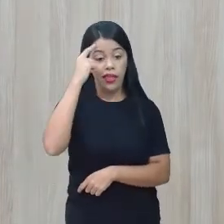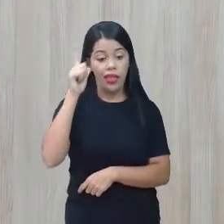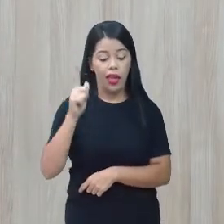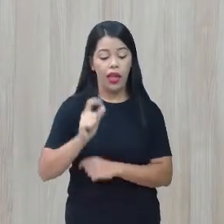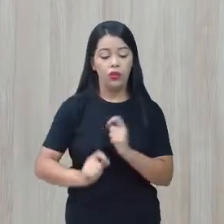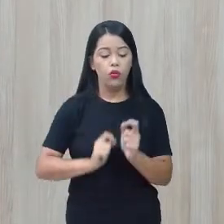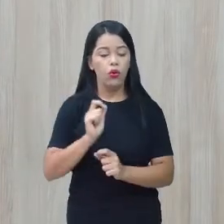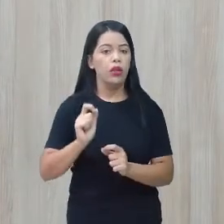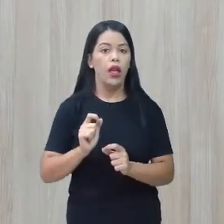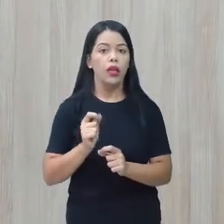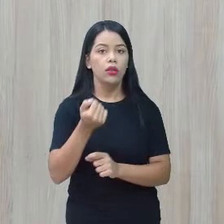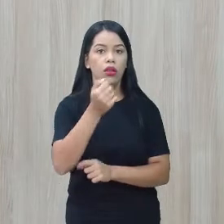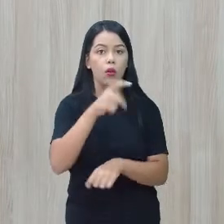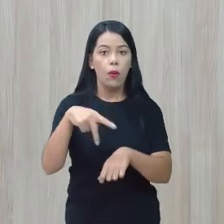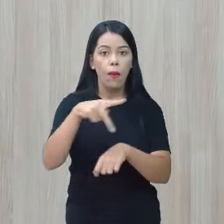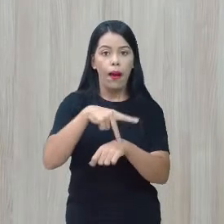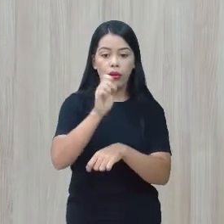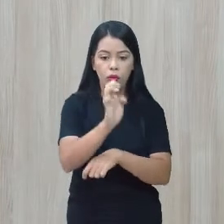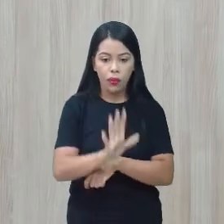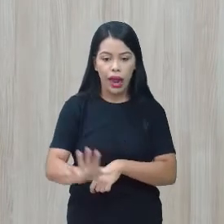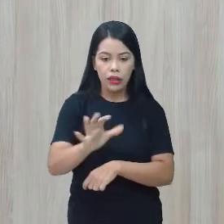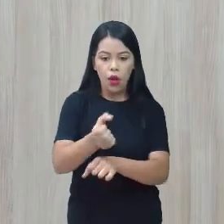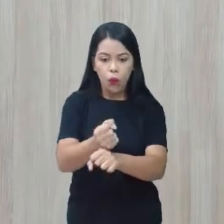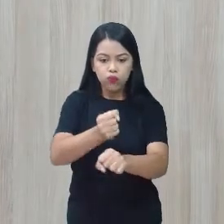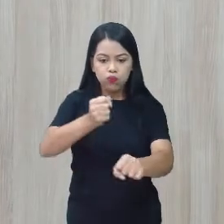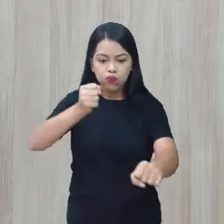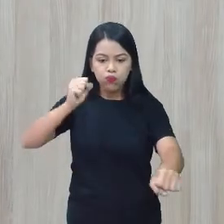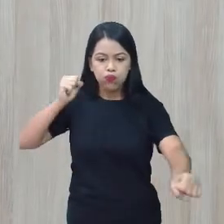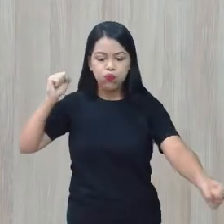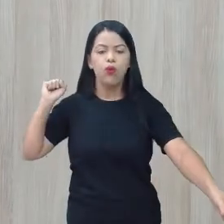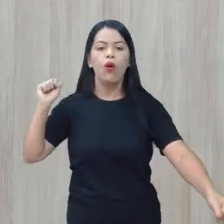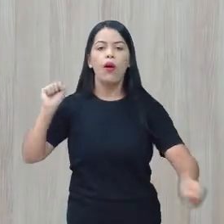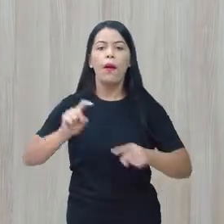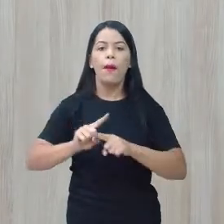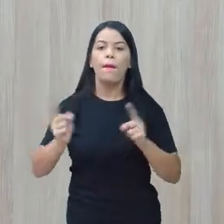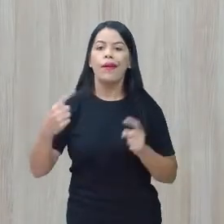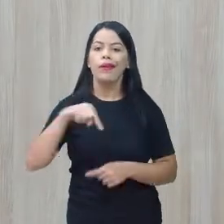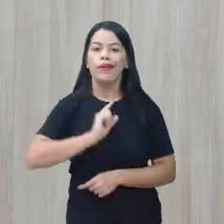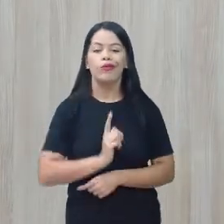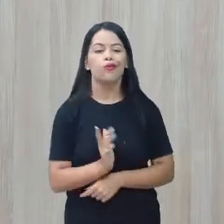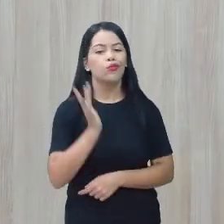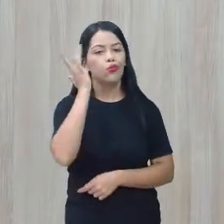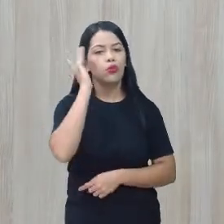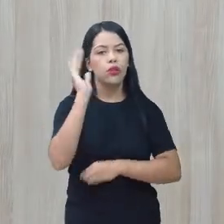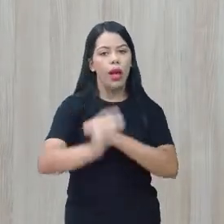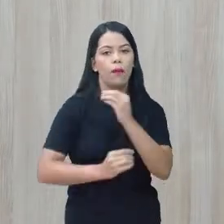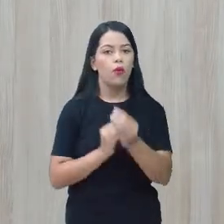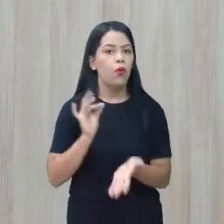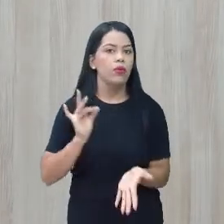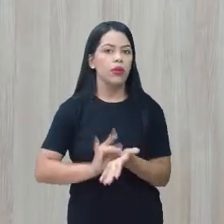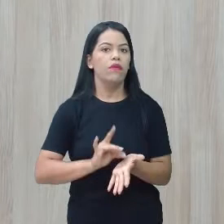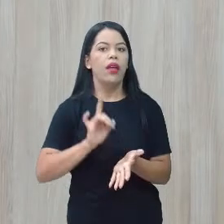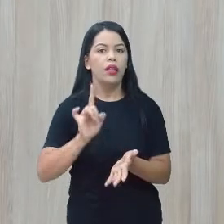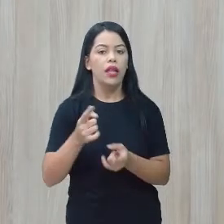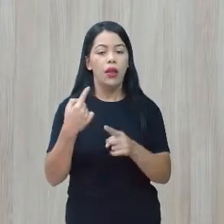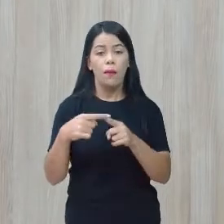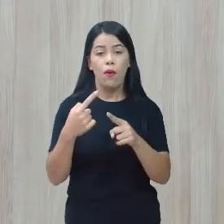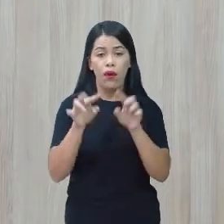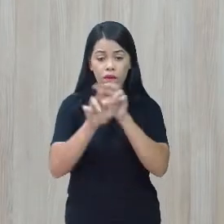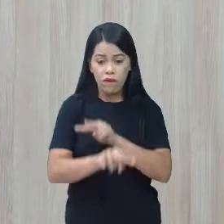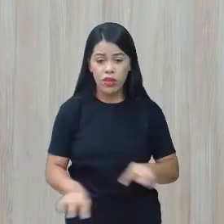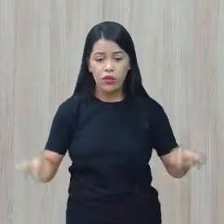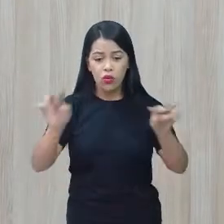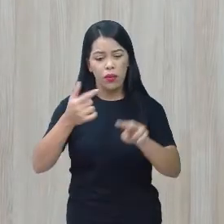tem a dimensão de fato do quão grande seria esse 8.500.000, porque visualmente a gente não tem